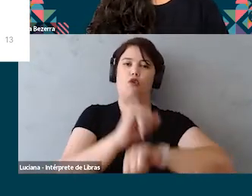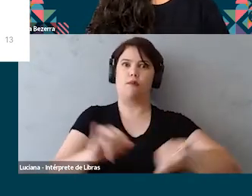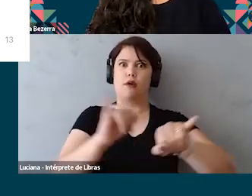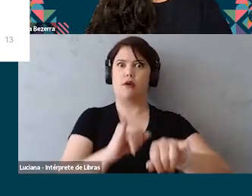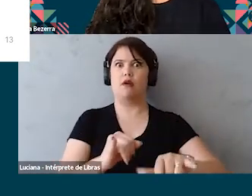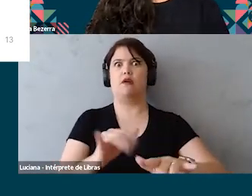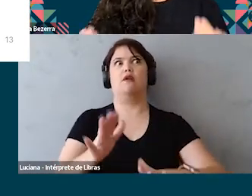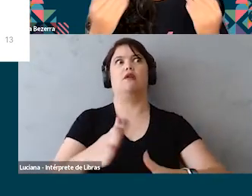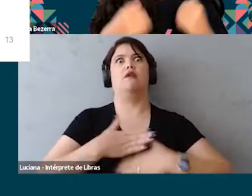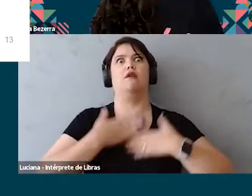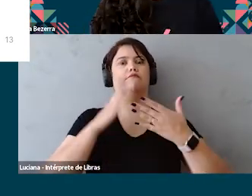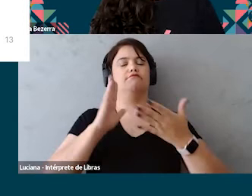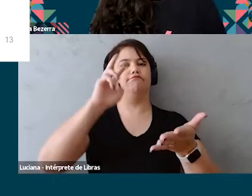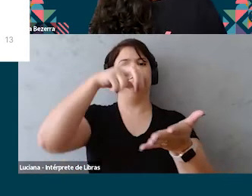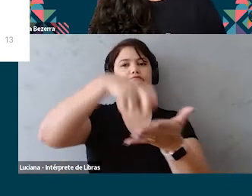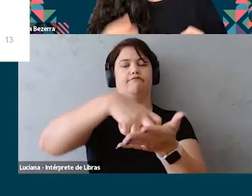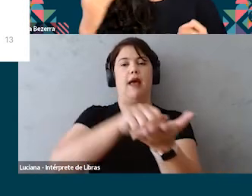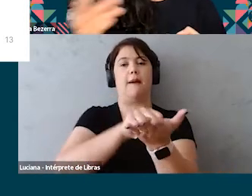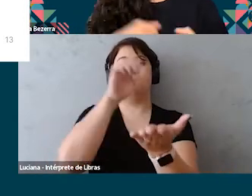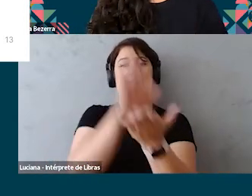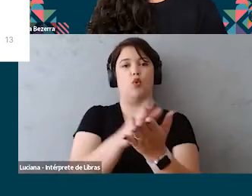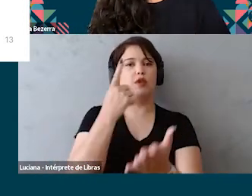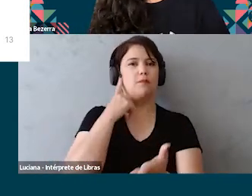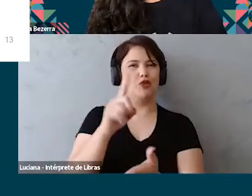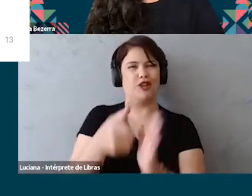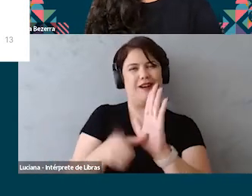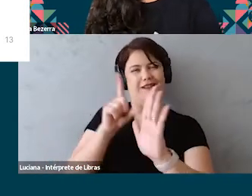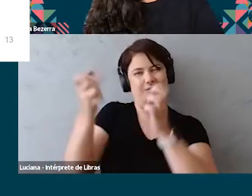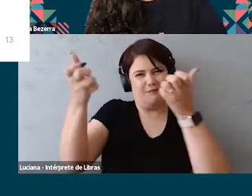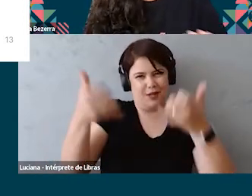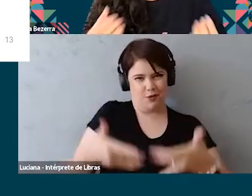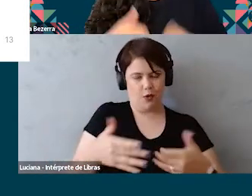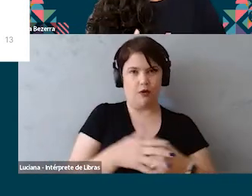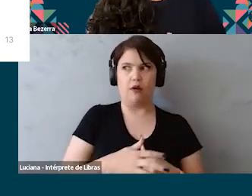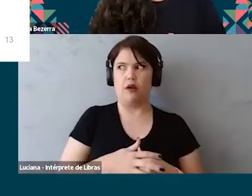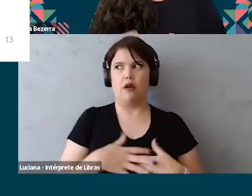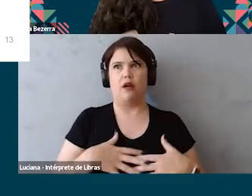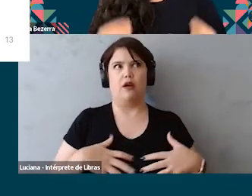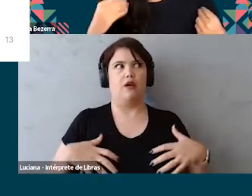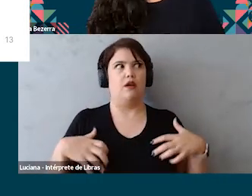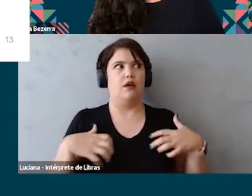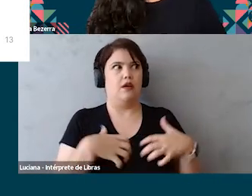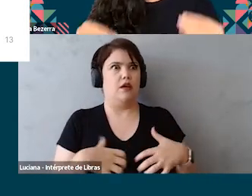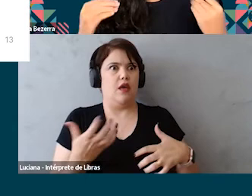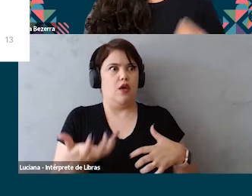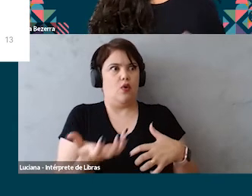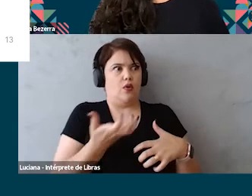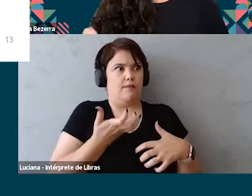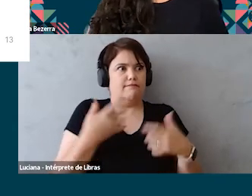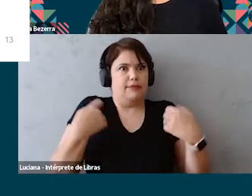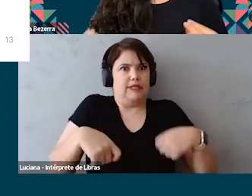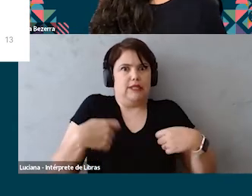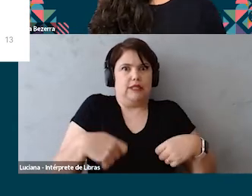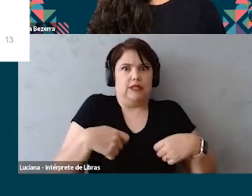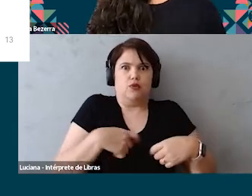acessar a informação. E aí veio a punição, a multa diária que a gente comentou, e aí eu fiquei, caraca, eu preciso tornar